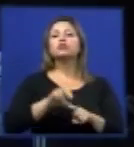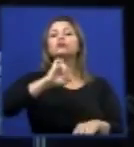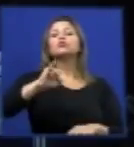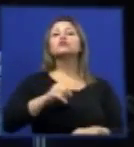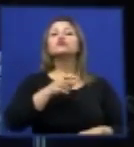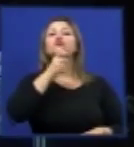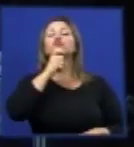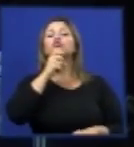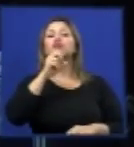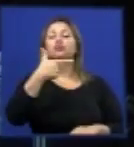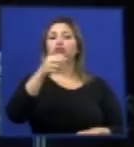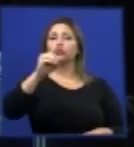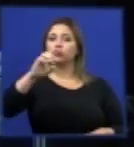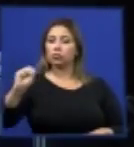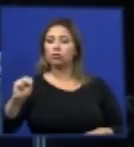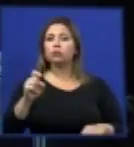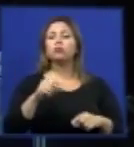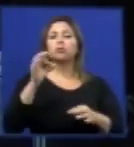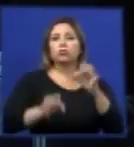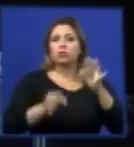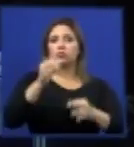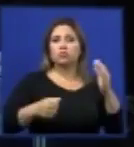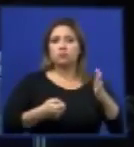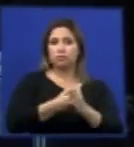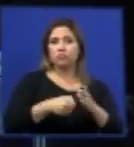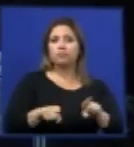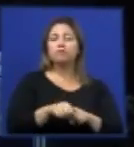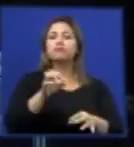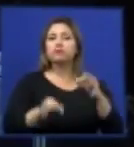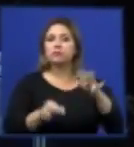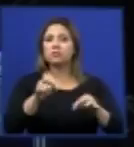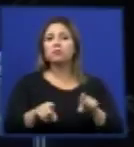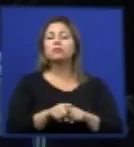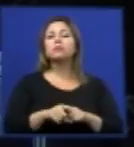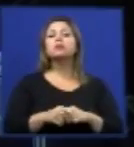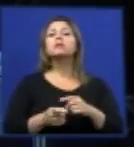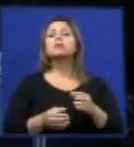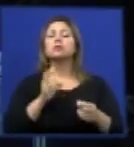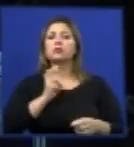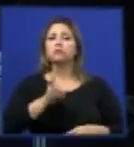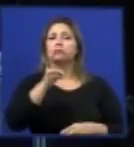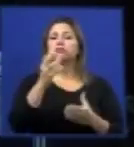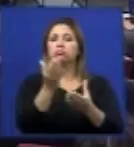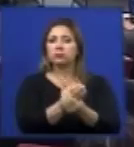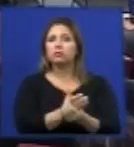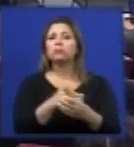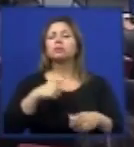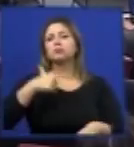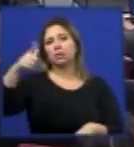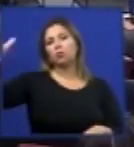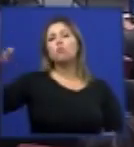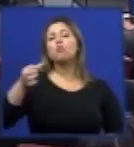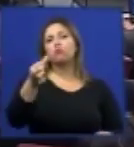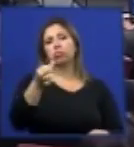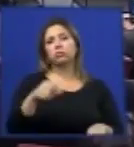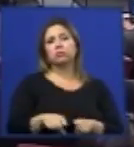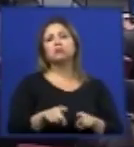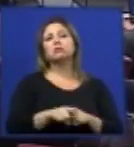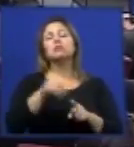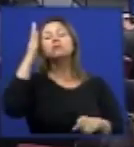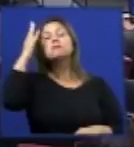nós temos outras ações judiciais em curso e essas ações judiciais em curso que tem outras seis que tem limite